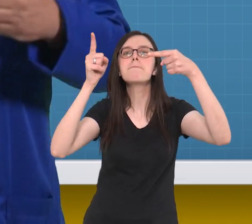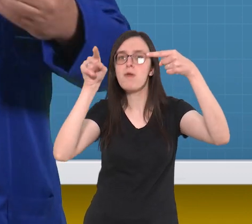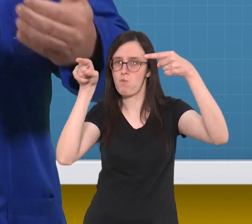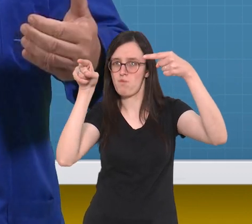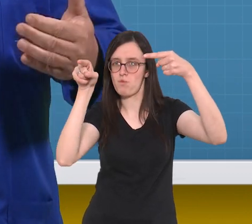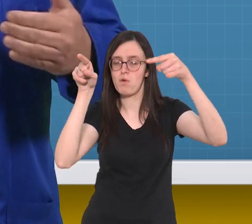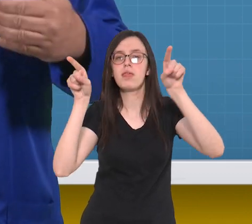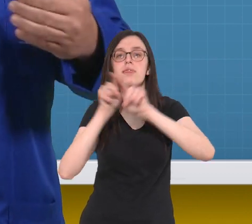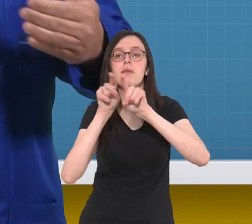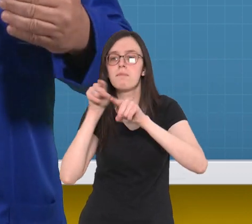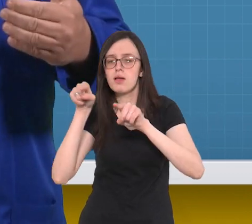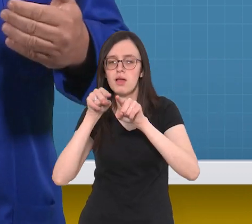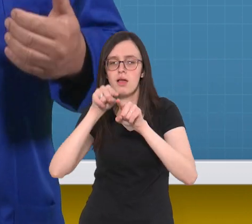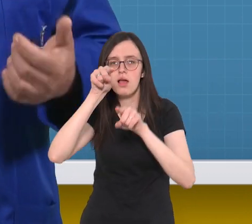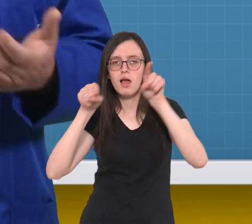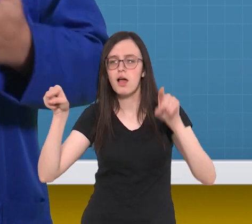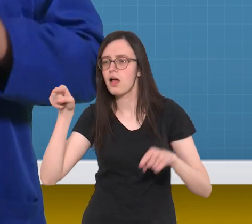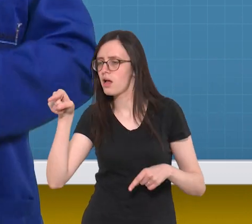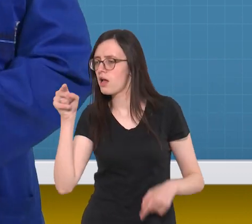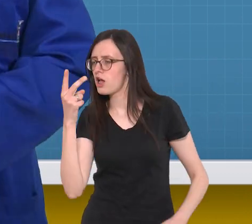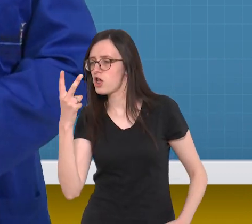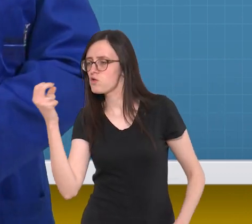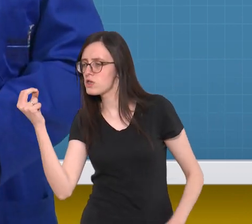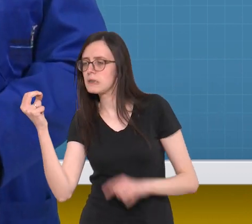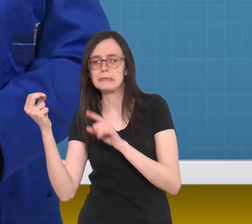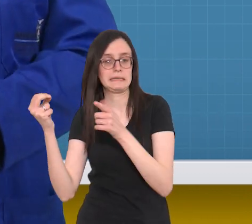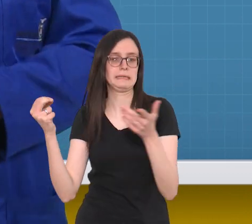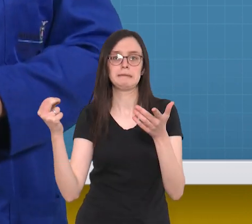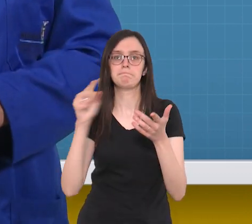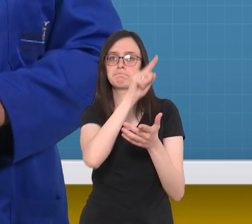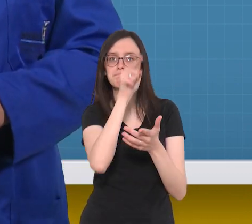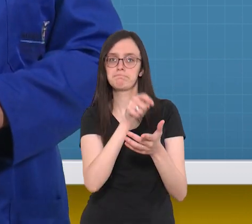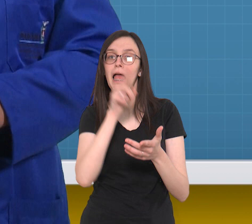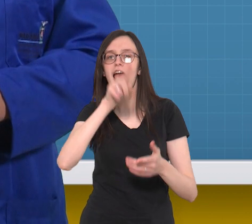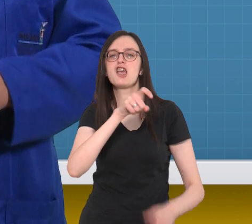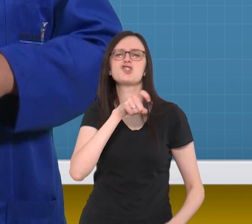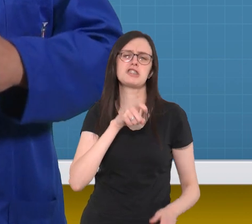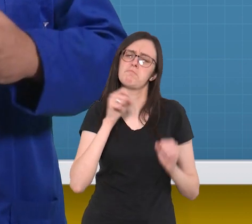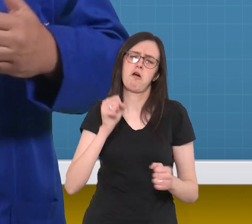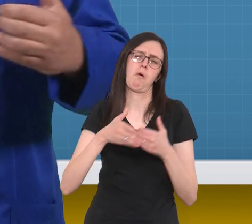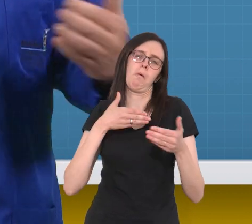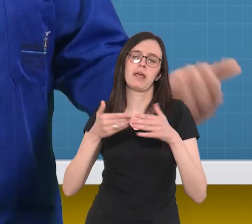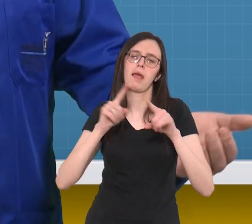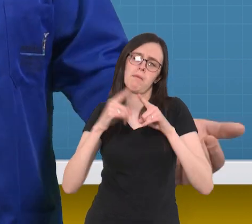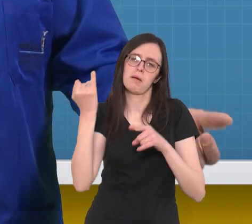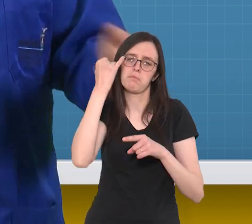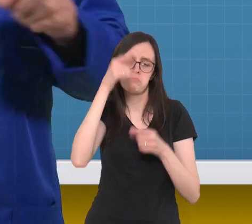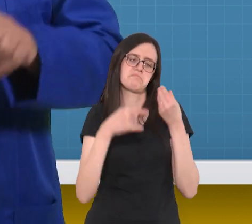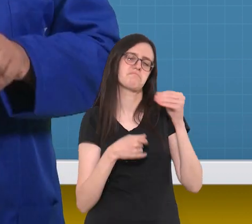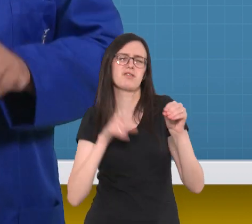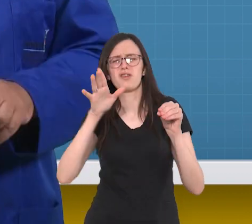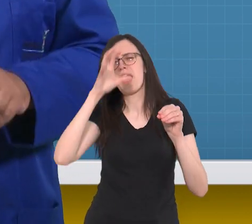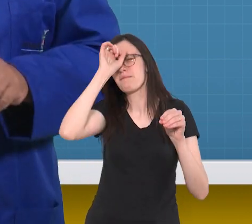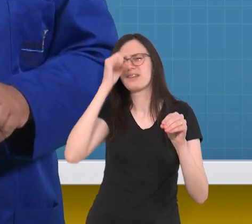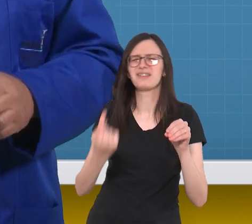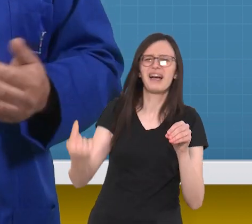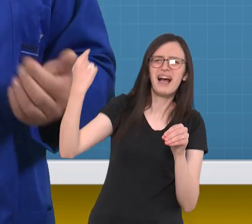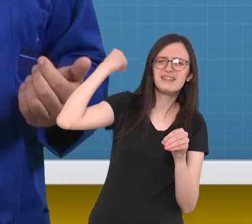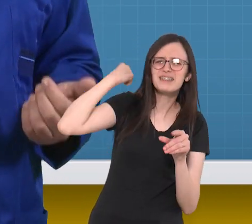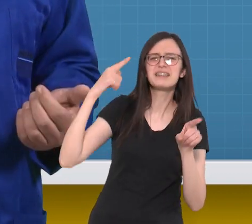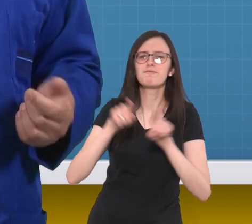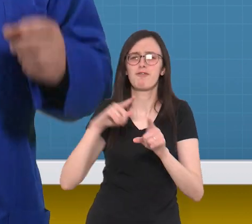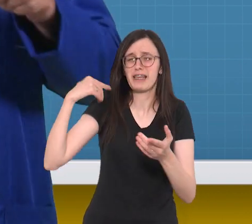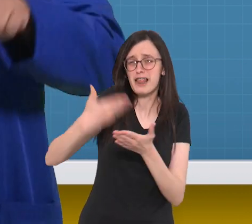que é relacionado aos 1.000 pontos, e a minha variável x, que pode ser qualquer variável. Isso você aprendeu